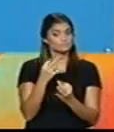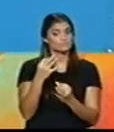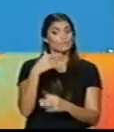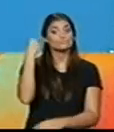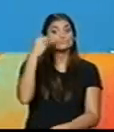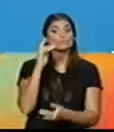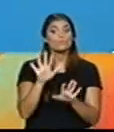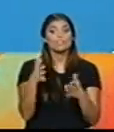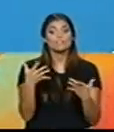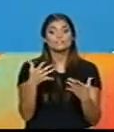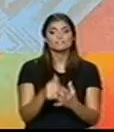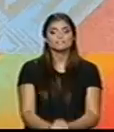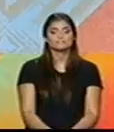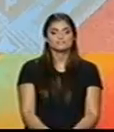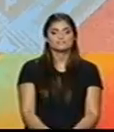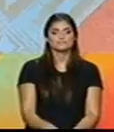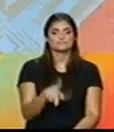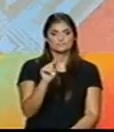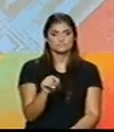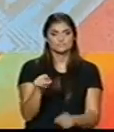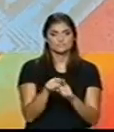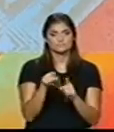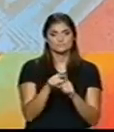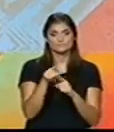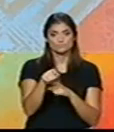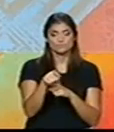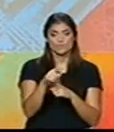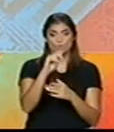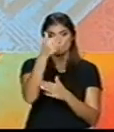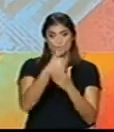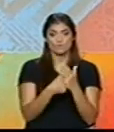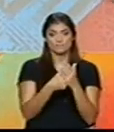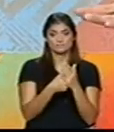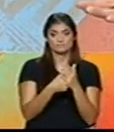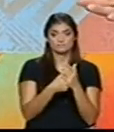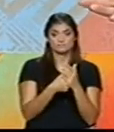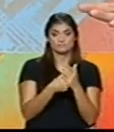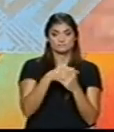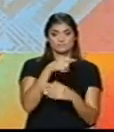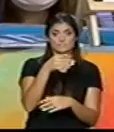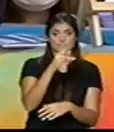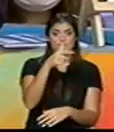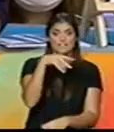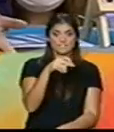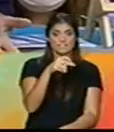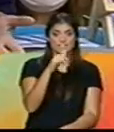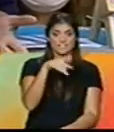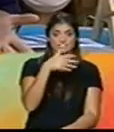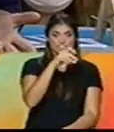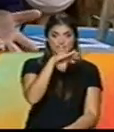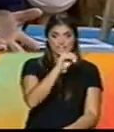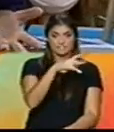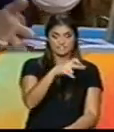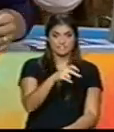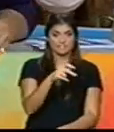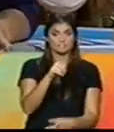de... de passar o blog para livro. O blog Pitada Indiscreta. Pitada Indiscreta, é? Para sim, livro. Sim. E já está feito,